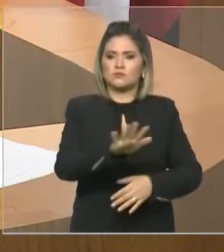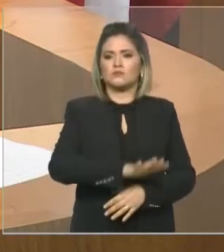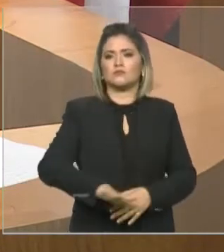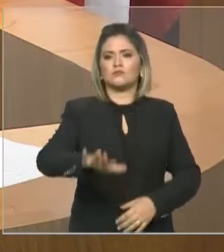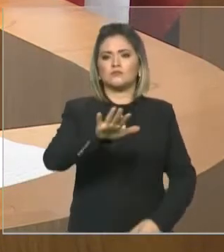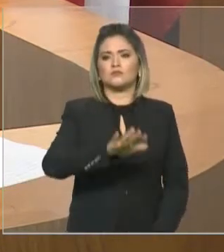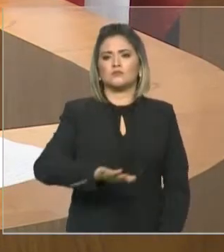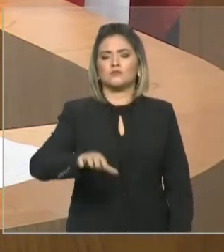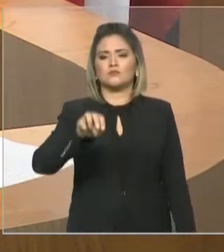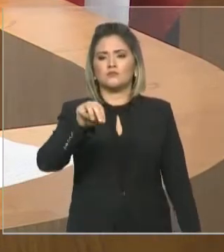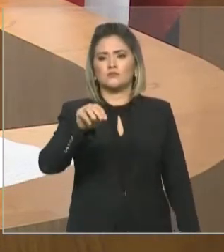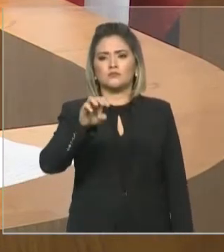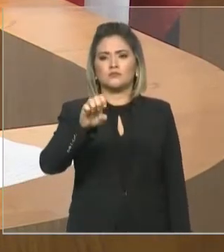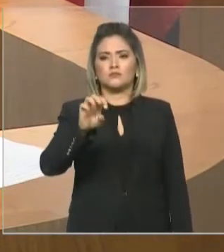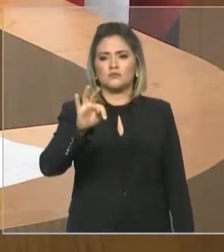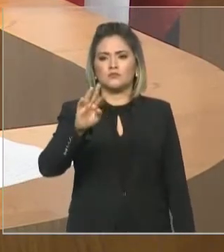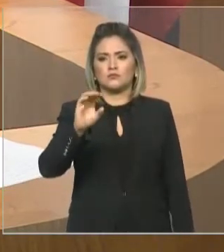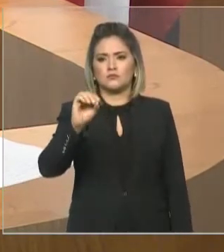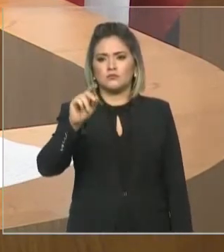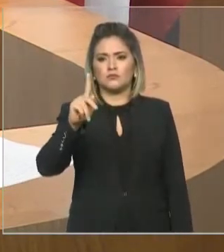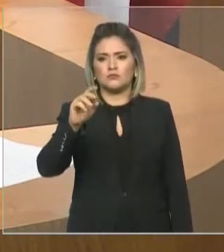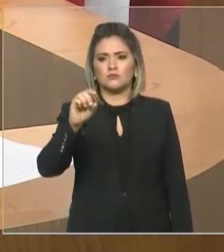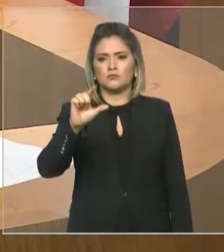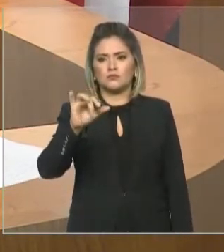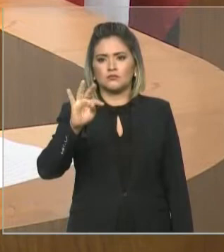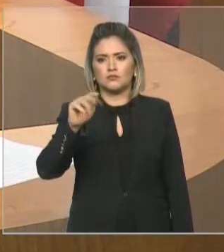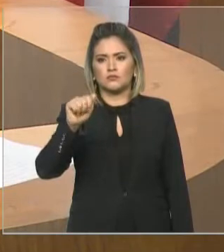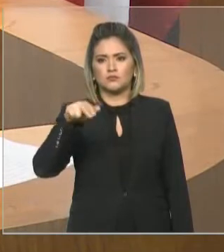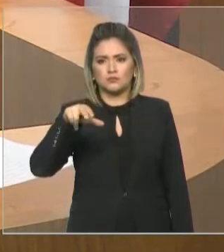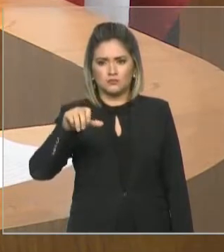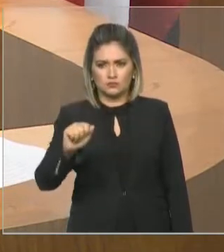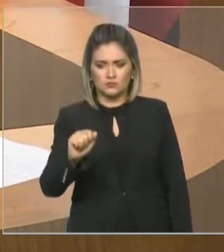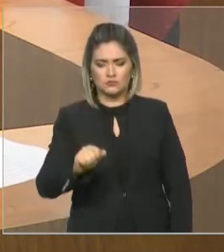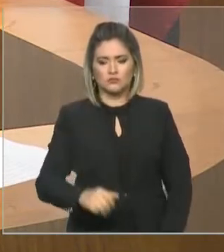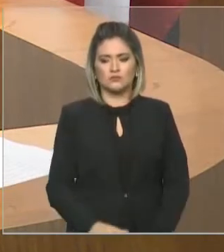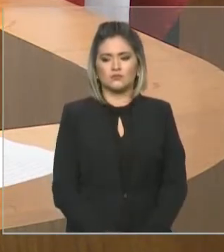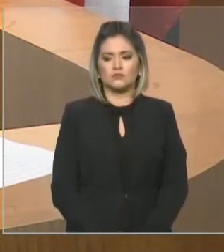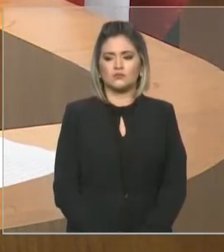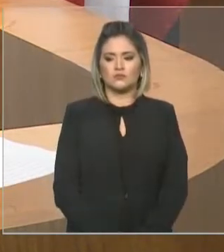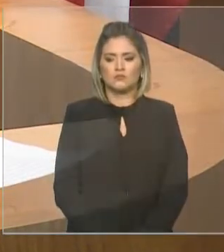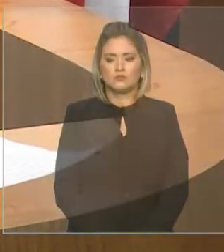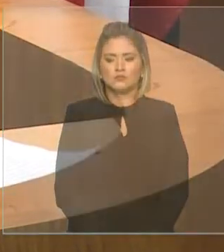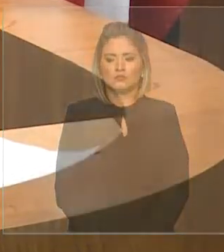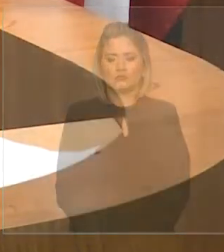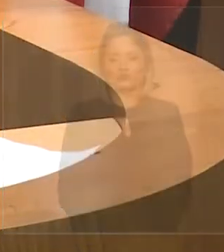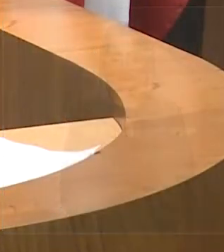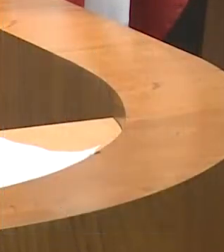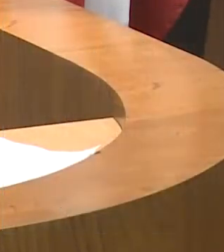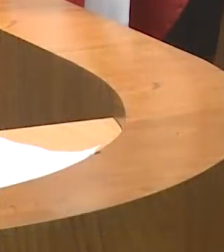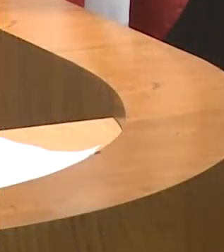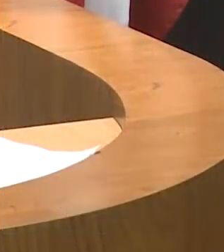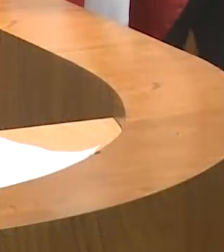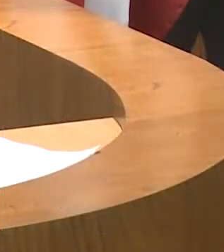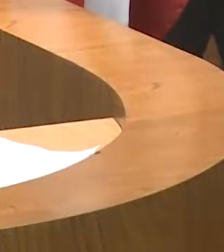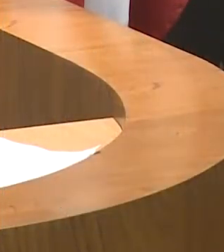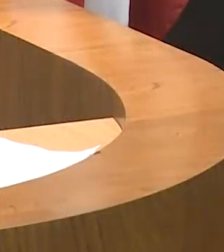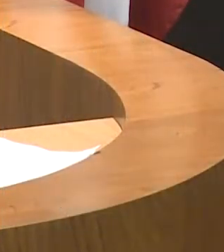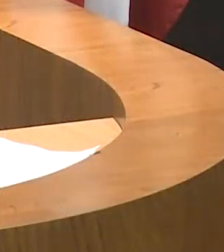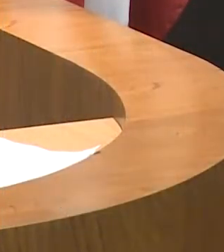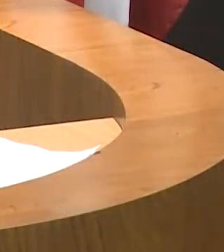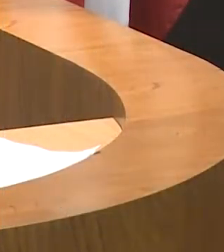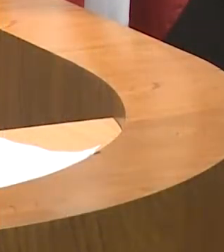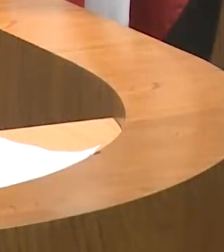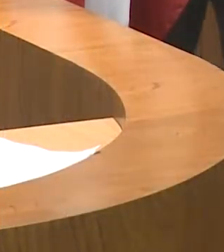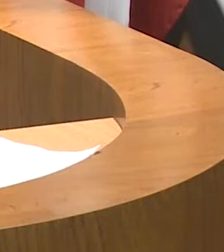metropolitanas de fato a funcionarem. Eu acabo de apresentar uma emenda ao regimento interno que